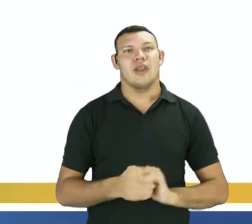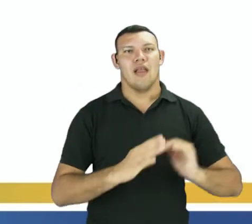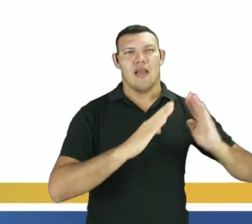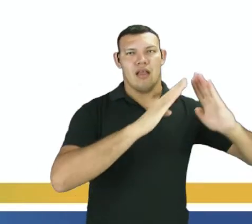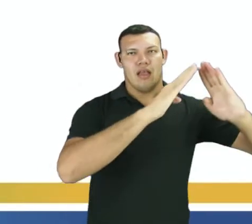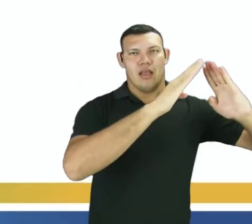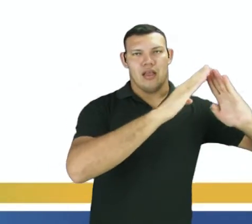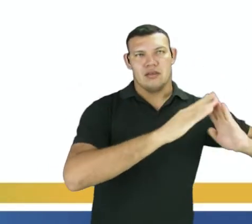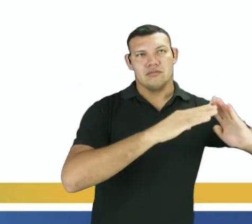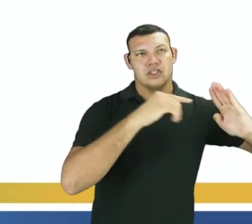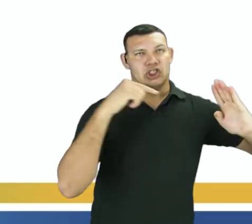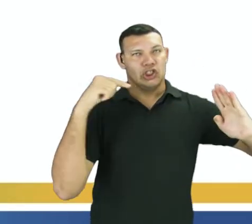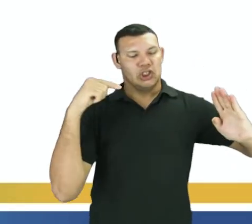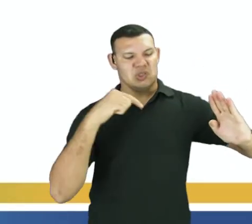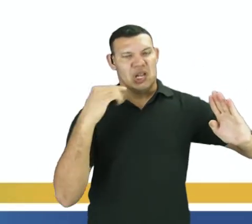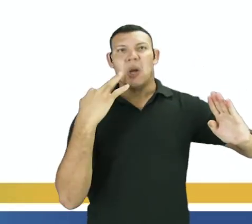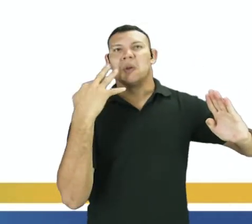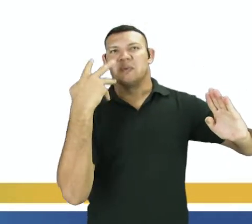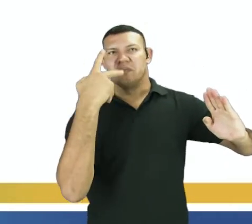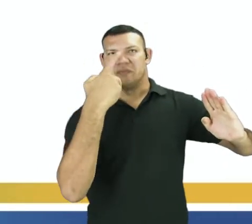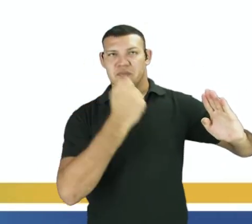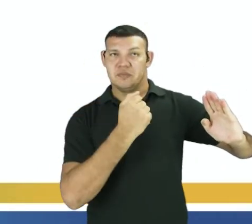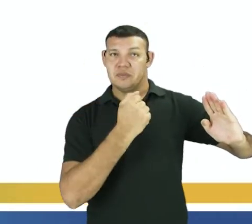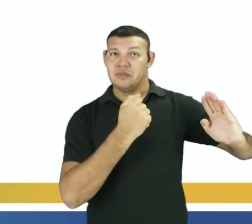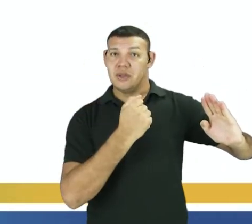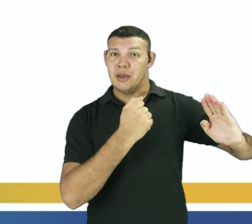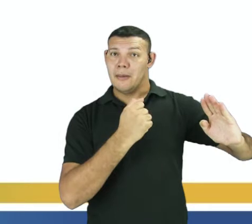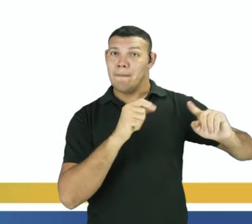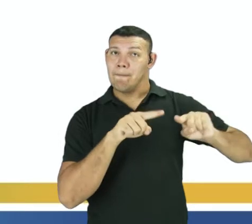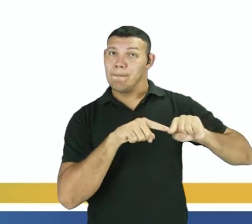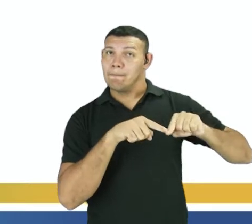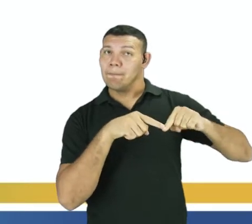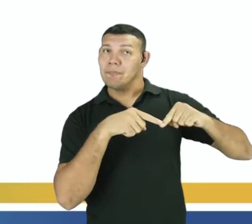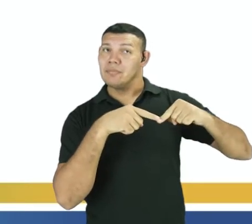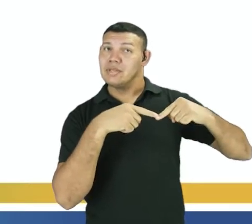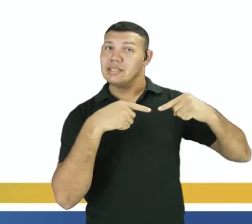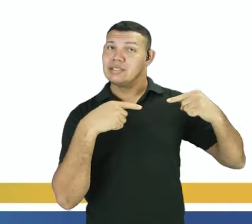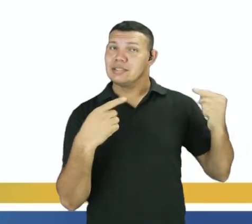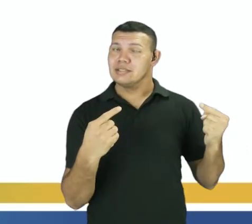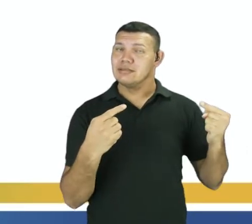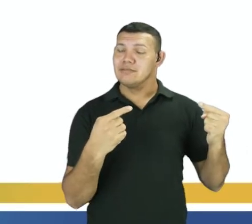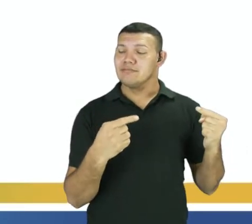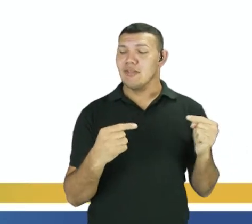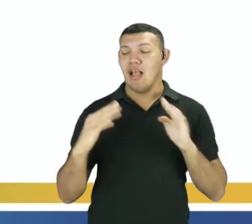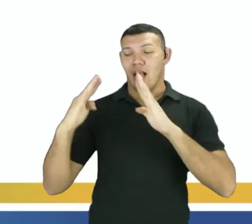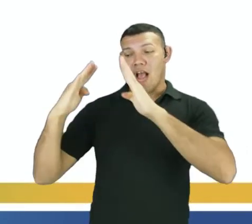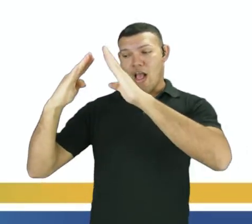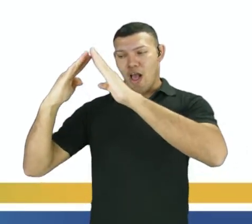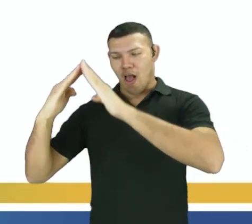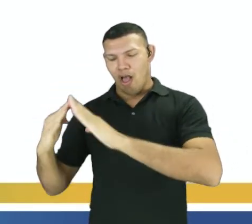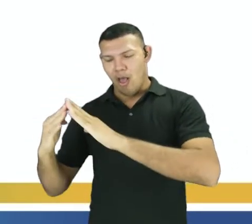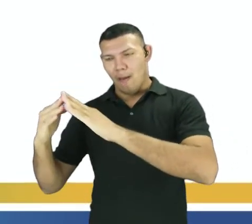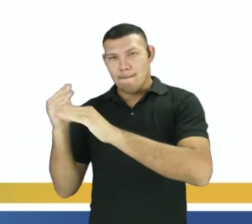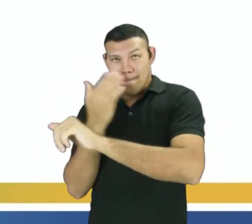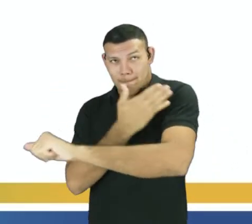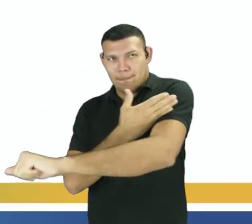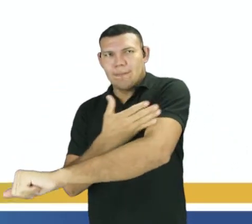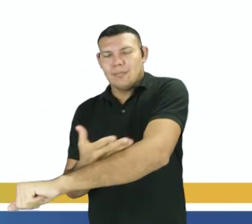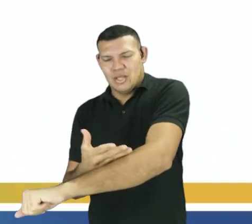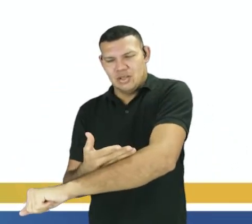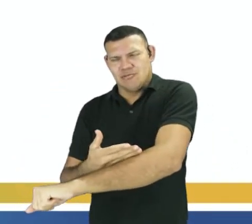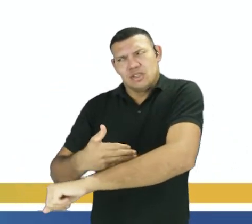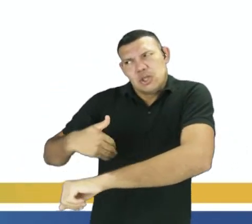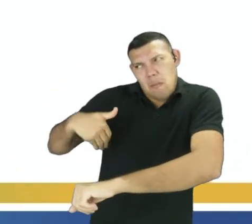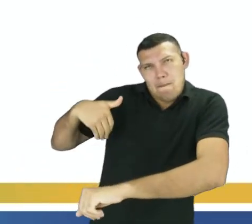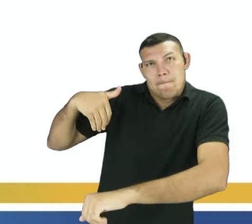Blanca es más. Nós temos uma informação sobre a casa, que ela é bonita, mas a Casa Branca, ela é mais